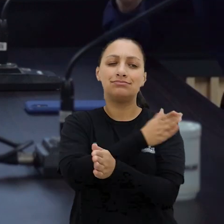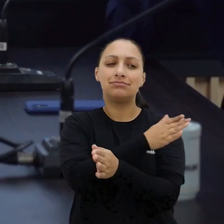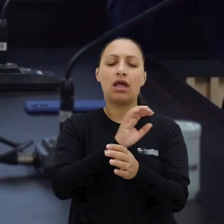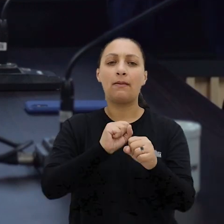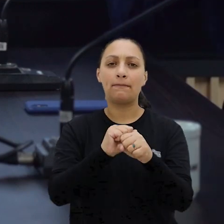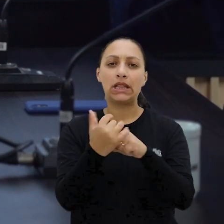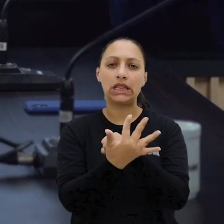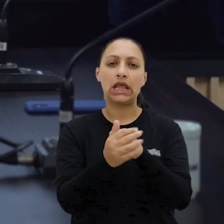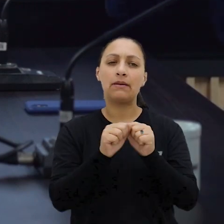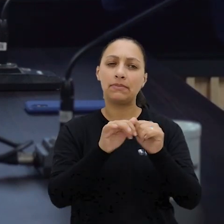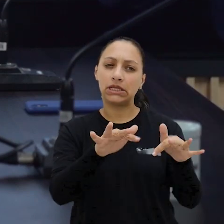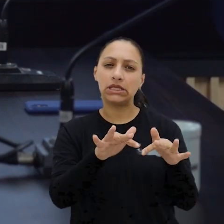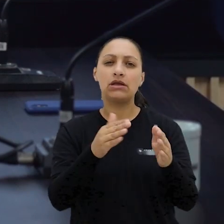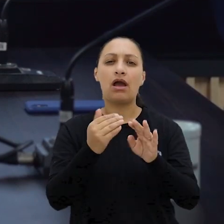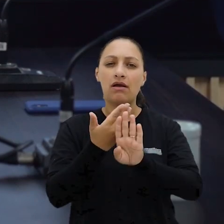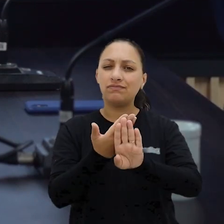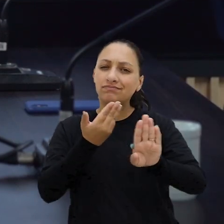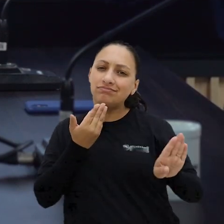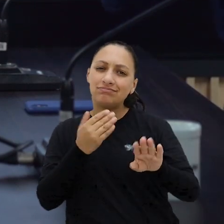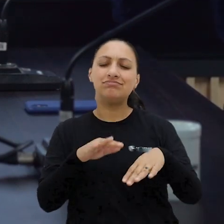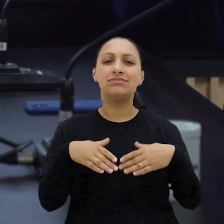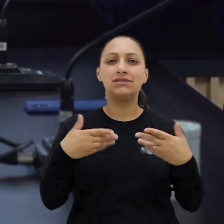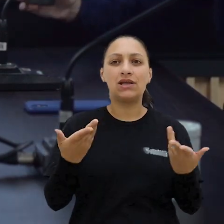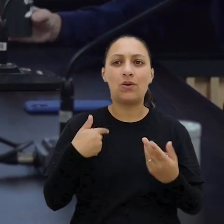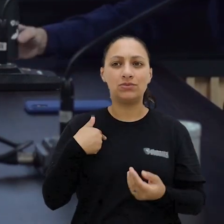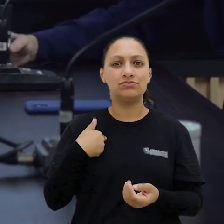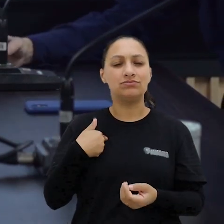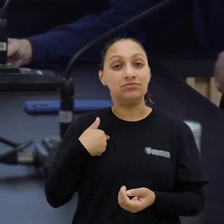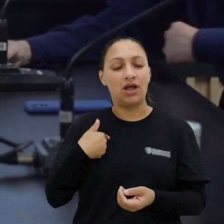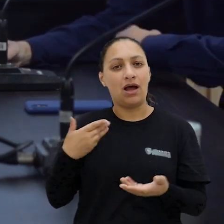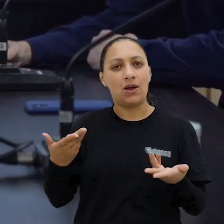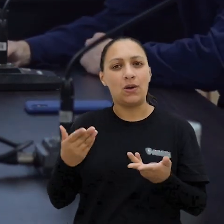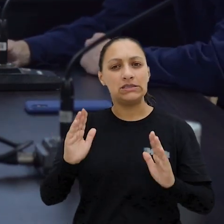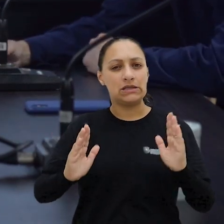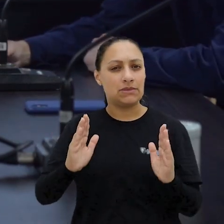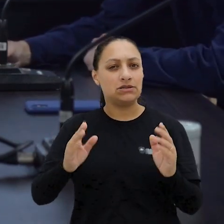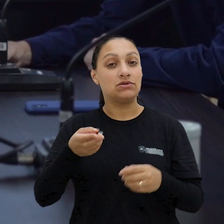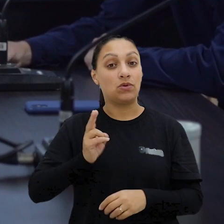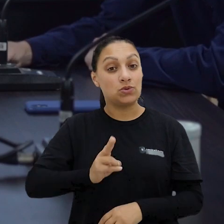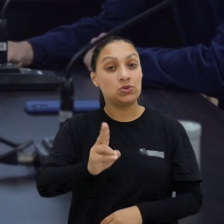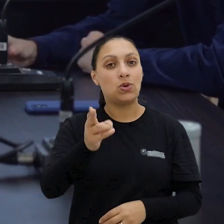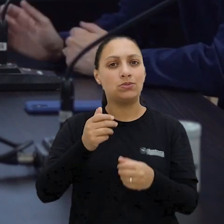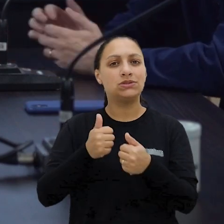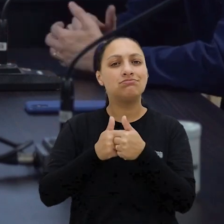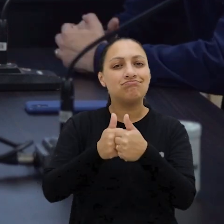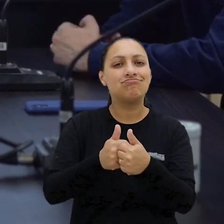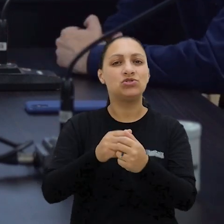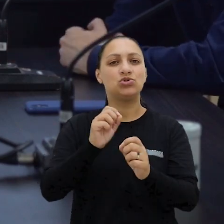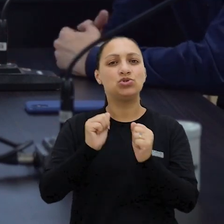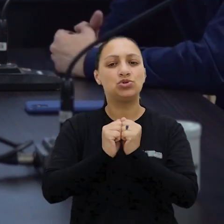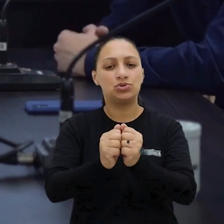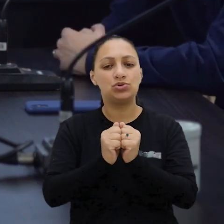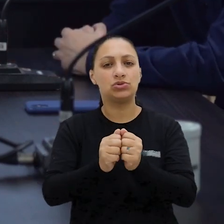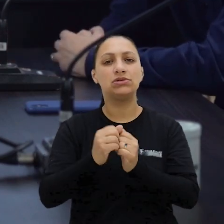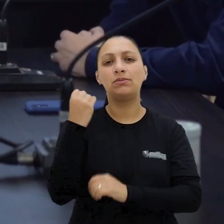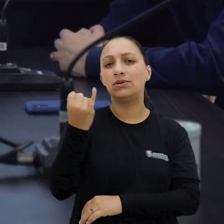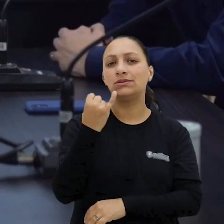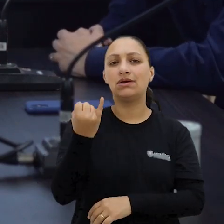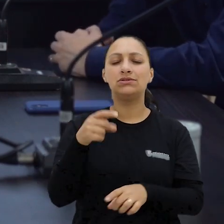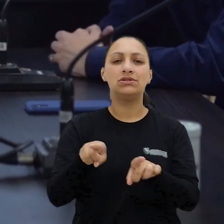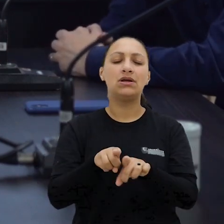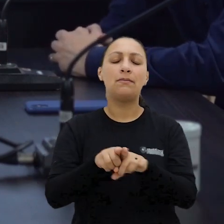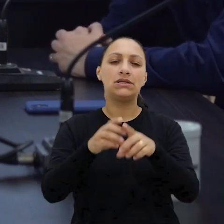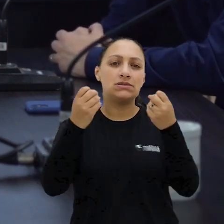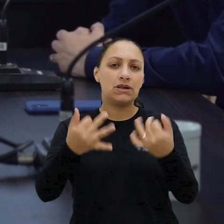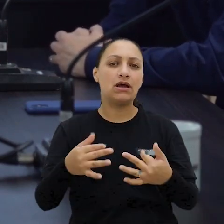pandemia também, que é um lapso ali dentro desse período, e seguimos juntos. Eu acho que isso que é interessante dentro se a gente for trazer, né,